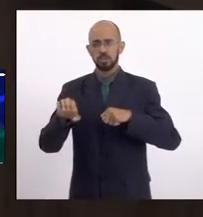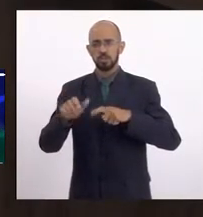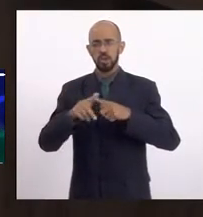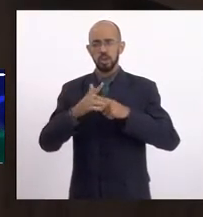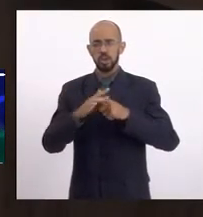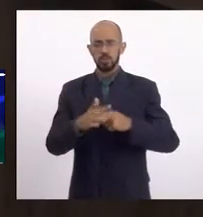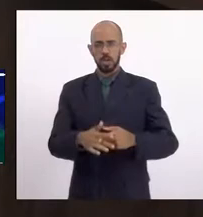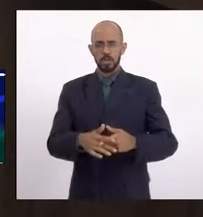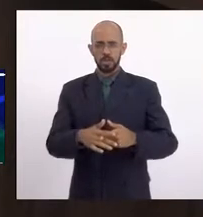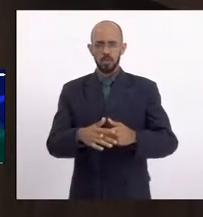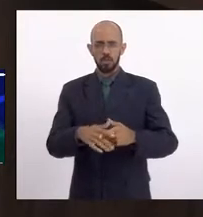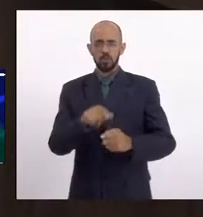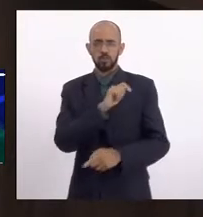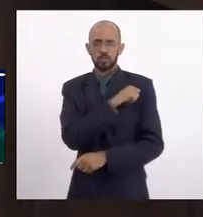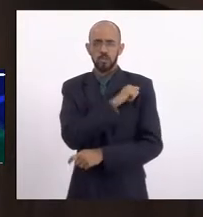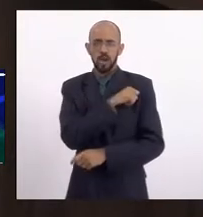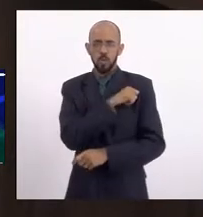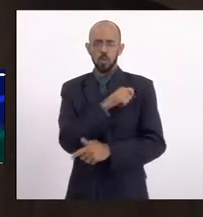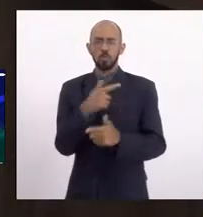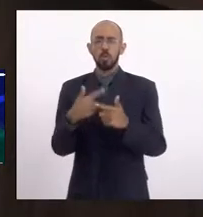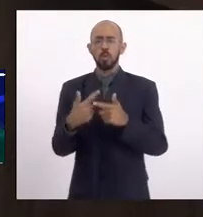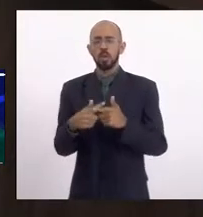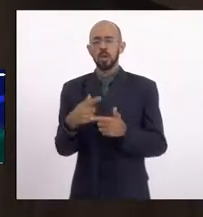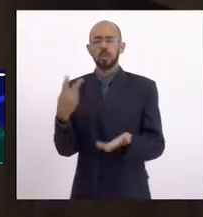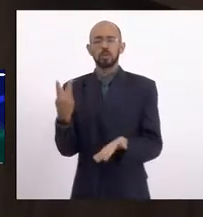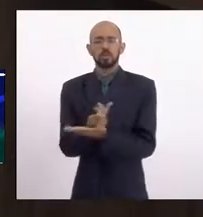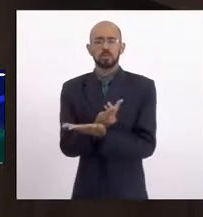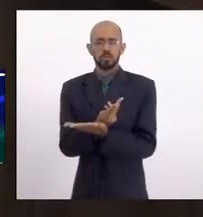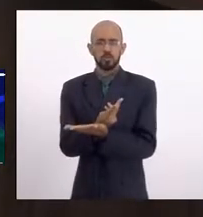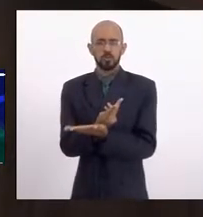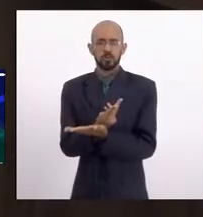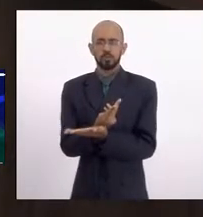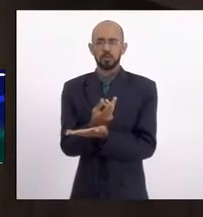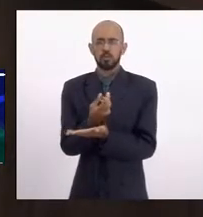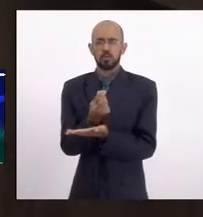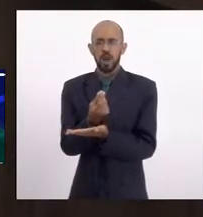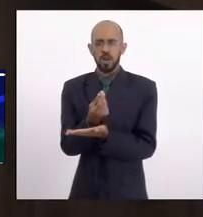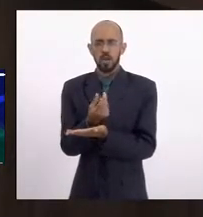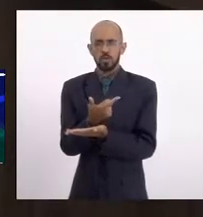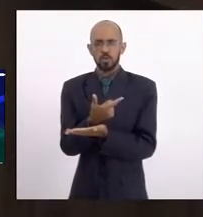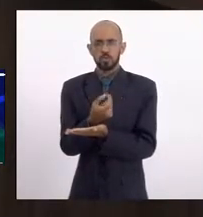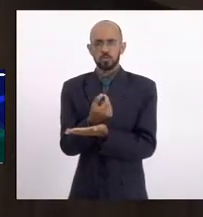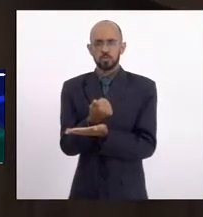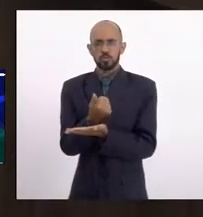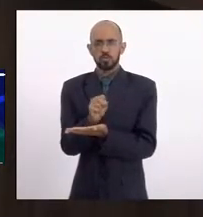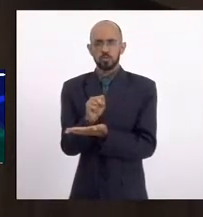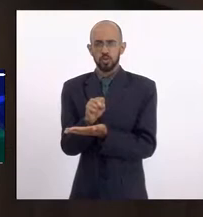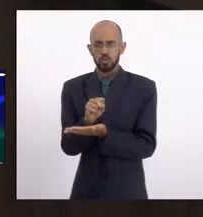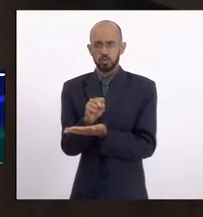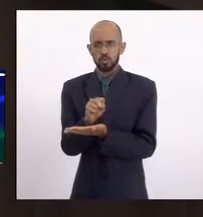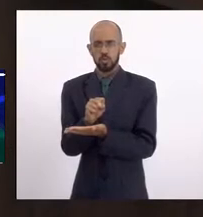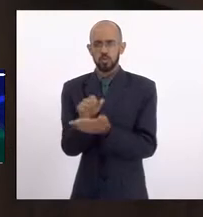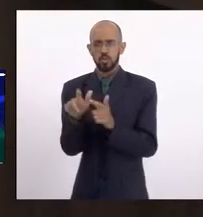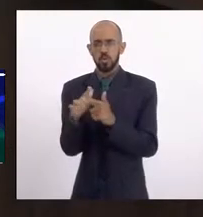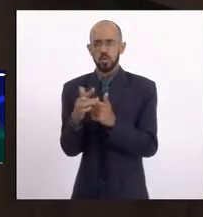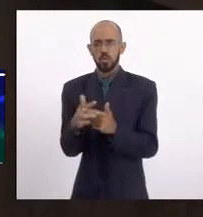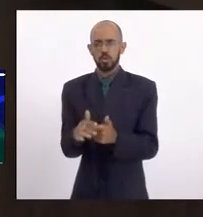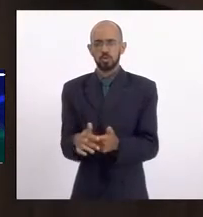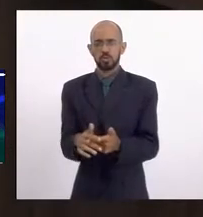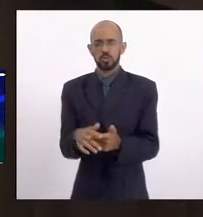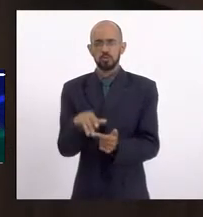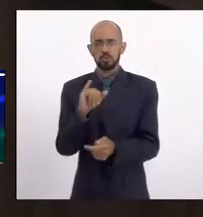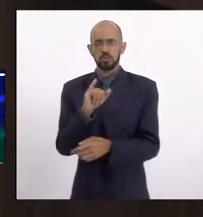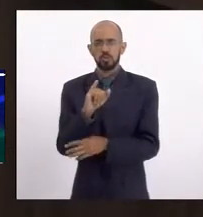problema porque foi a lotado o valor empenhado de 2018 corrigido